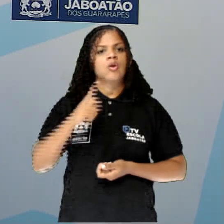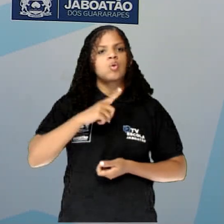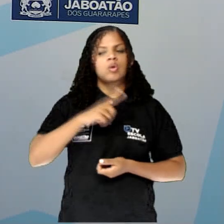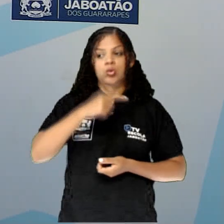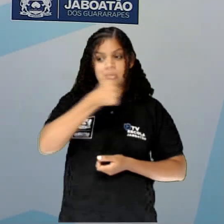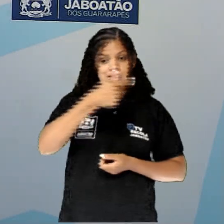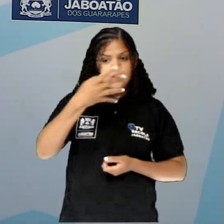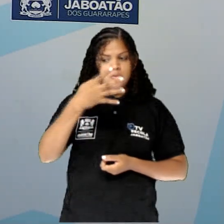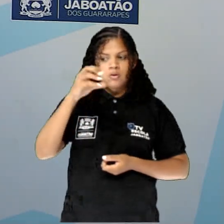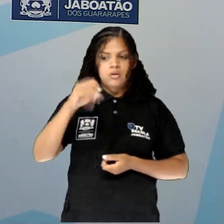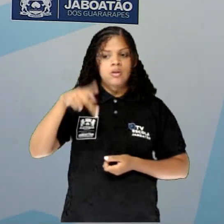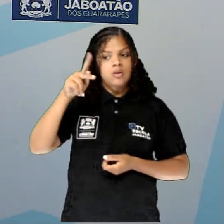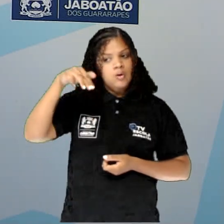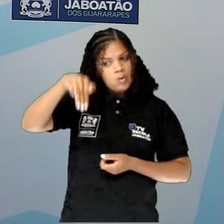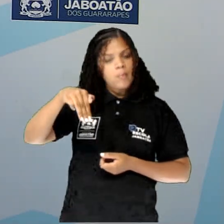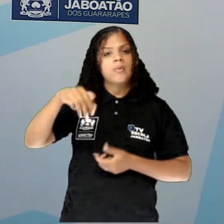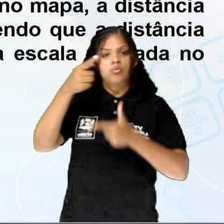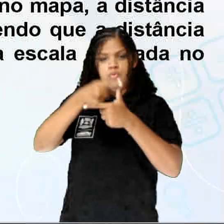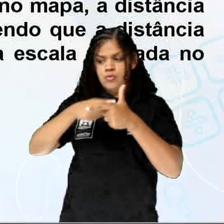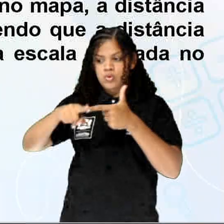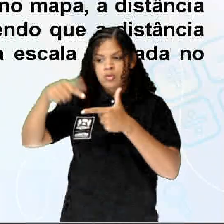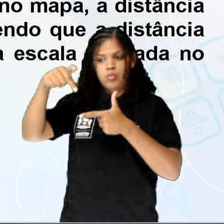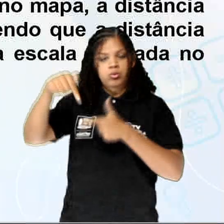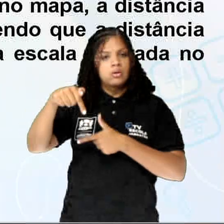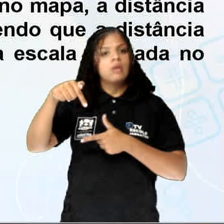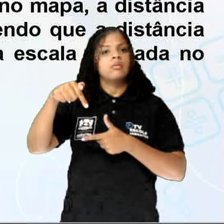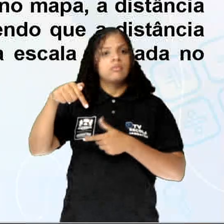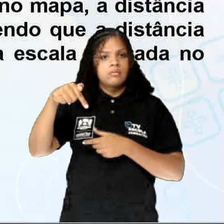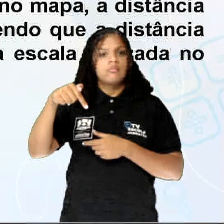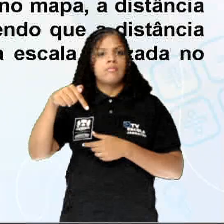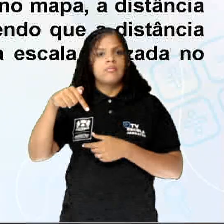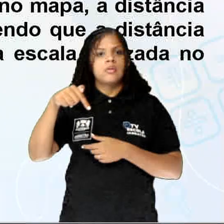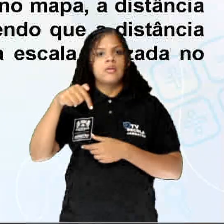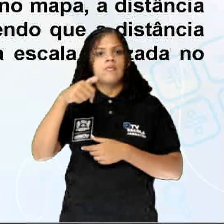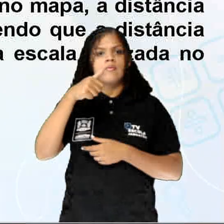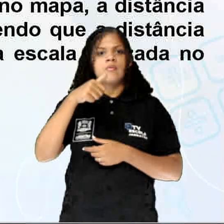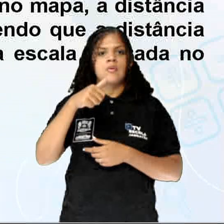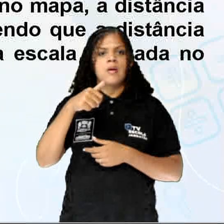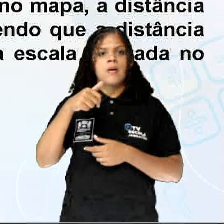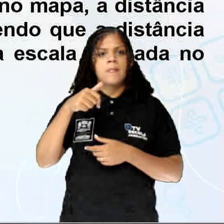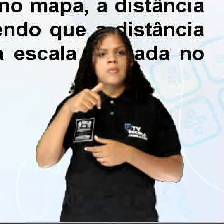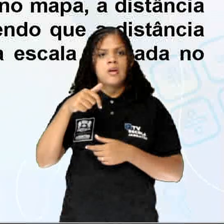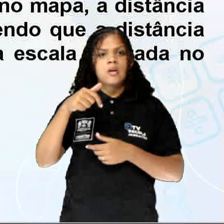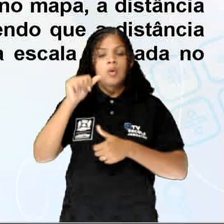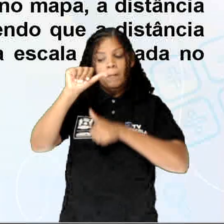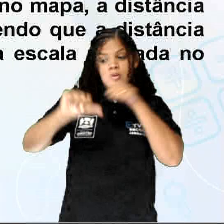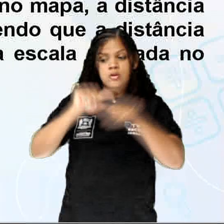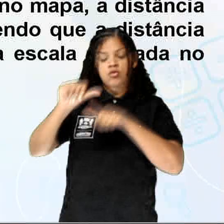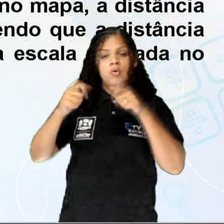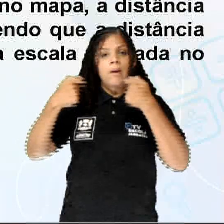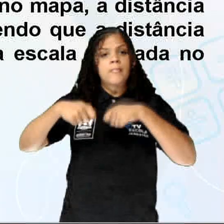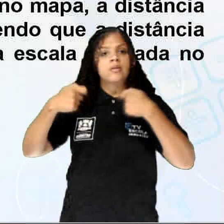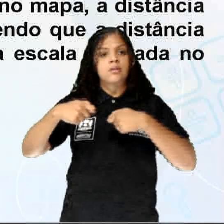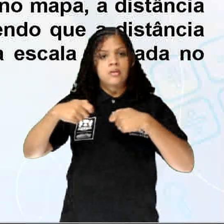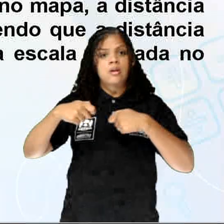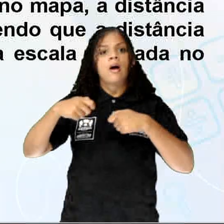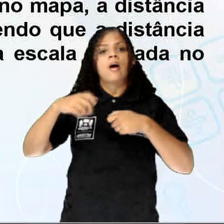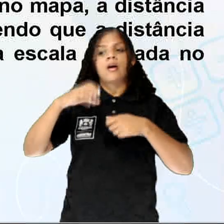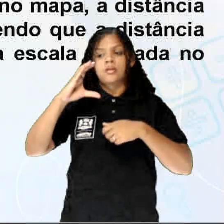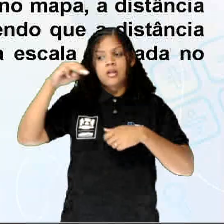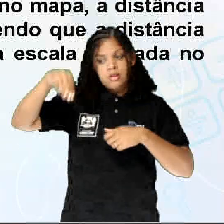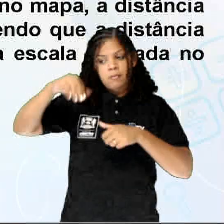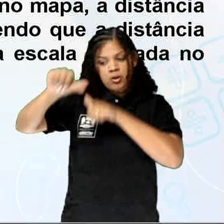isso, a gente tem que lembrar, né, que eu estou aqui, ó, com grandezas diferentes, quilômetro de um lado e centímetros do outro. Então, eu vou precisar fazer uma transformação